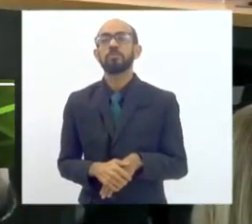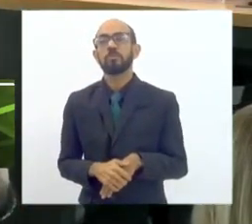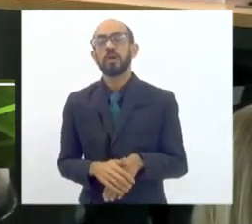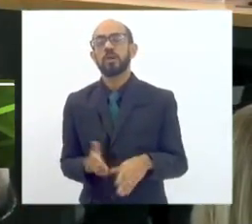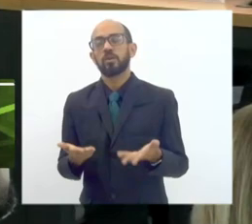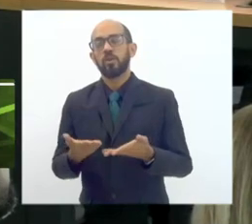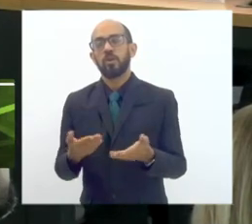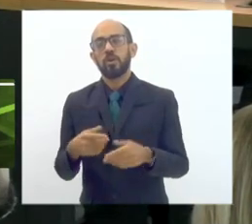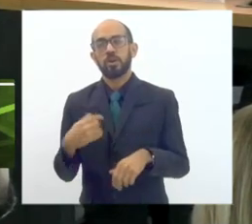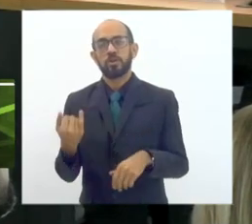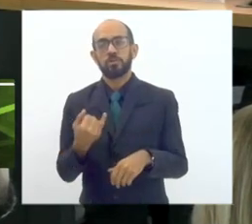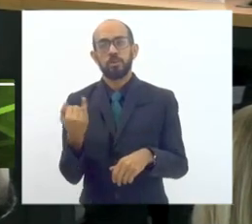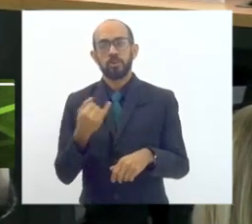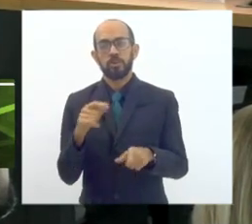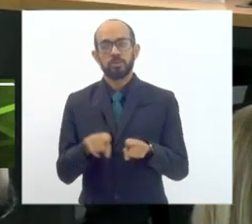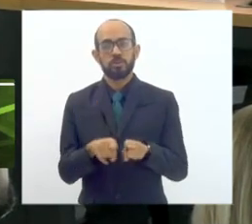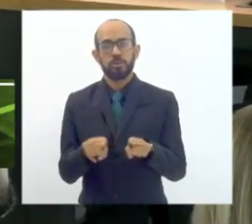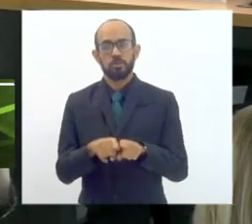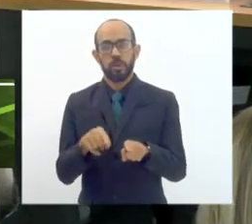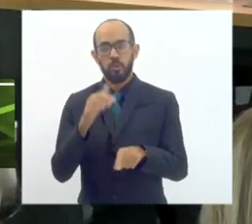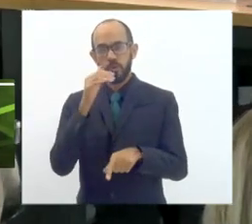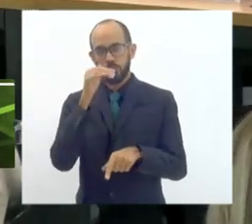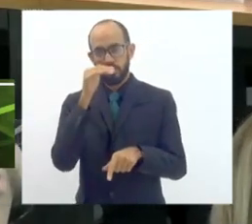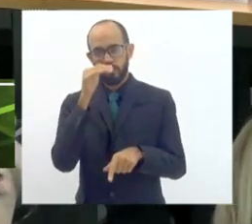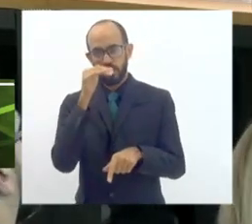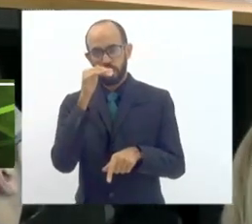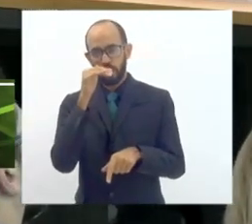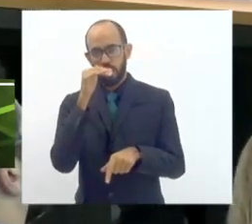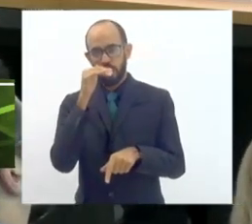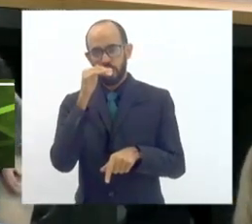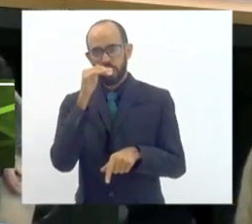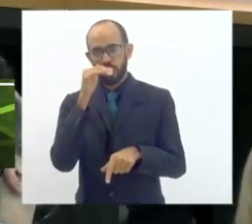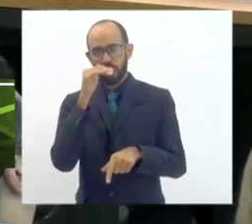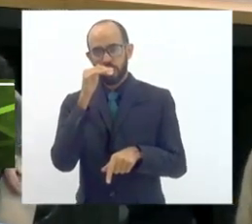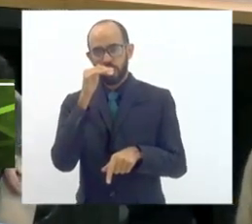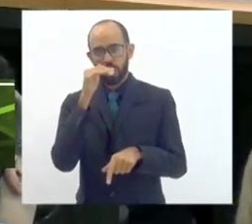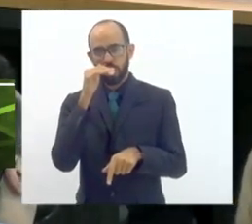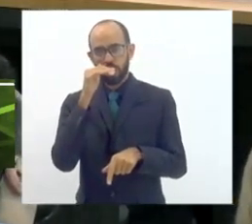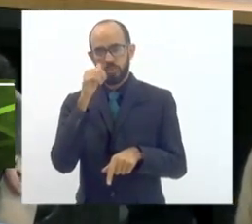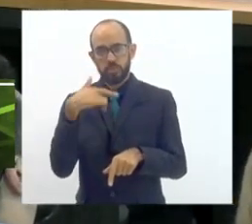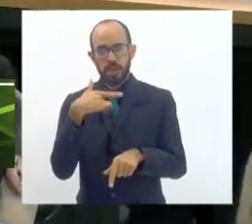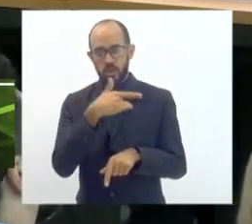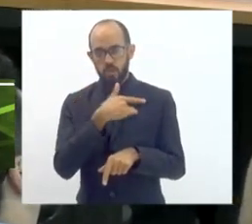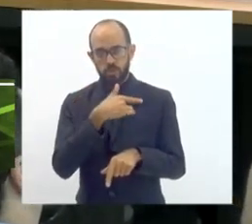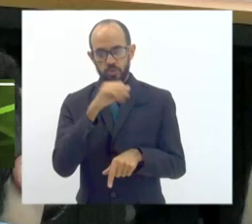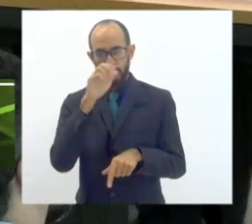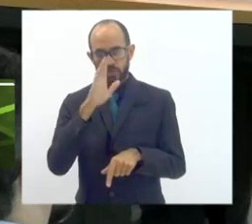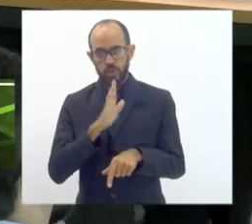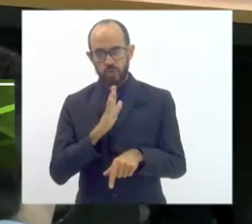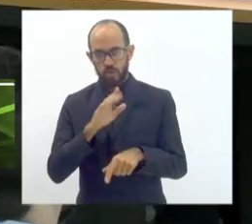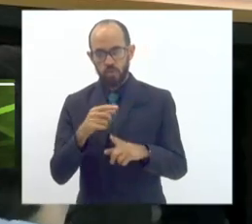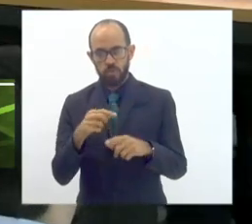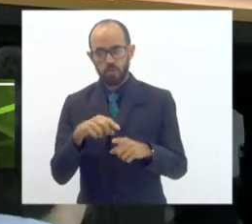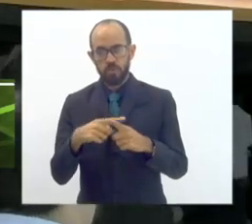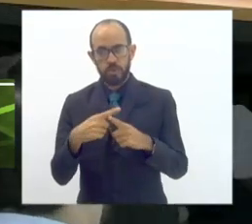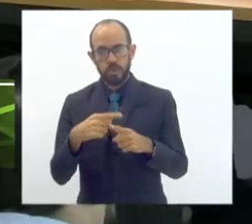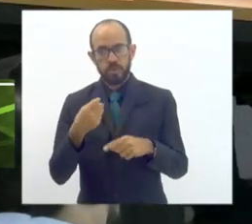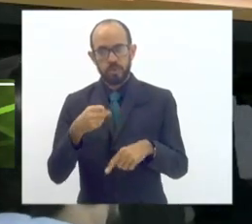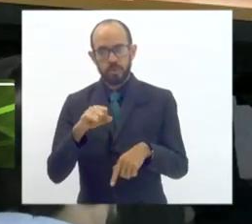para a gente também é o Observatório Regional de Saúde. Vocês imaginam que, se a gente tem 500 chamados para o SAMU, a